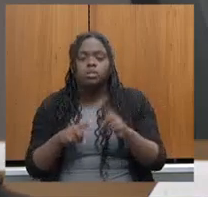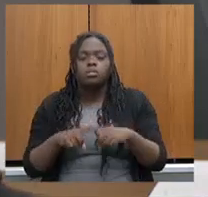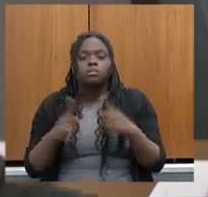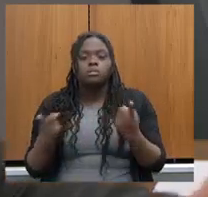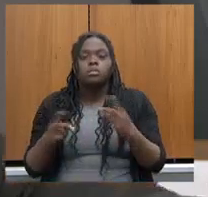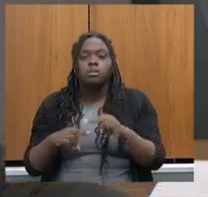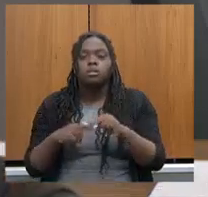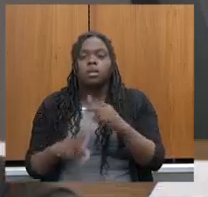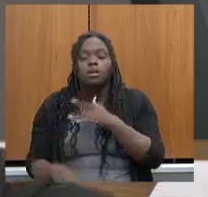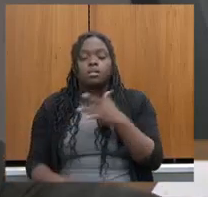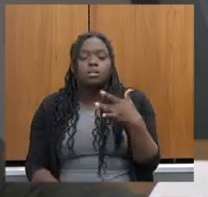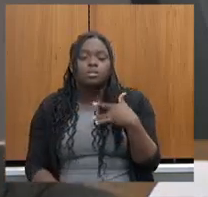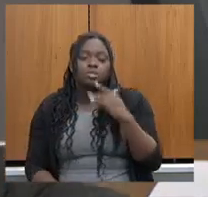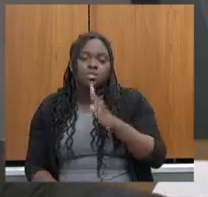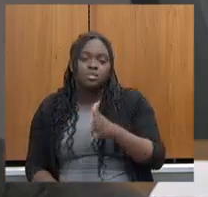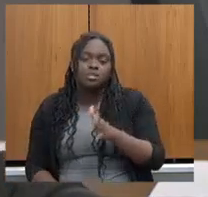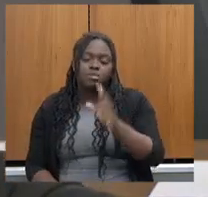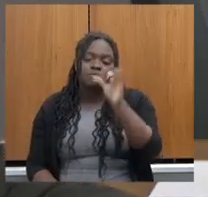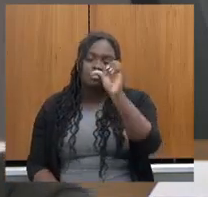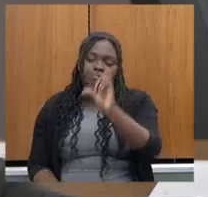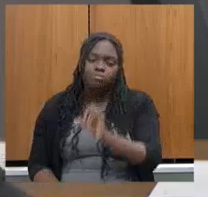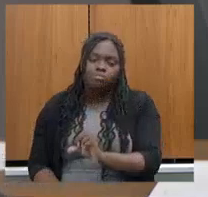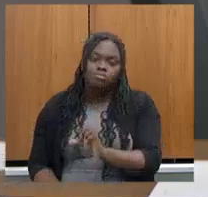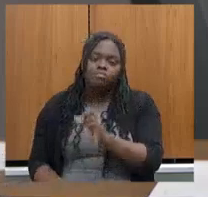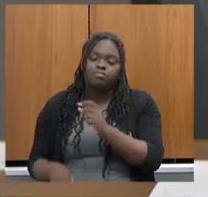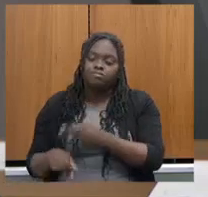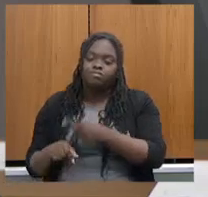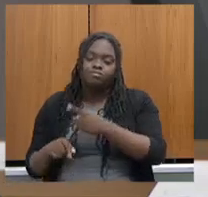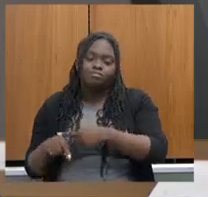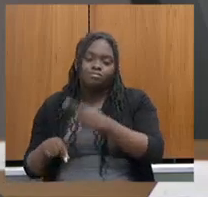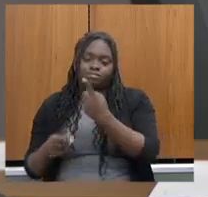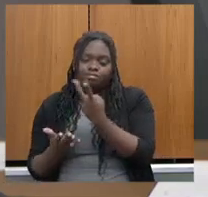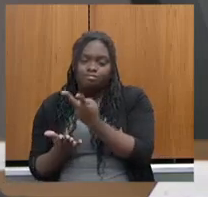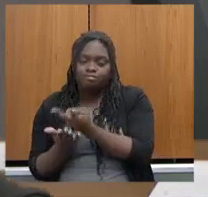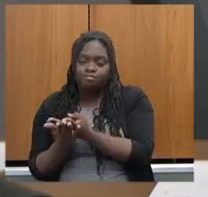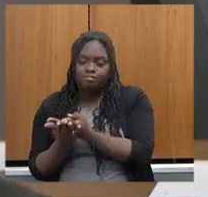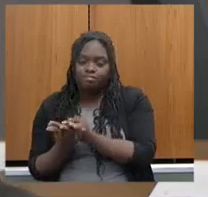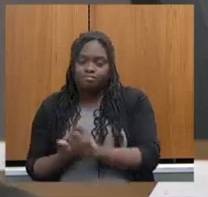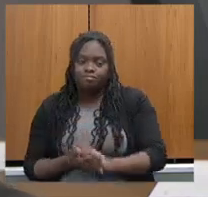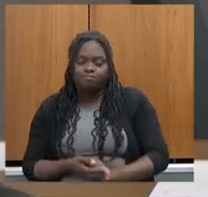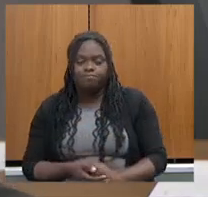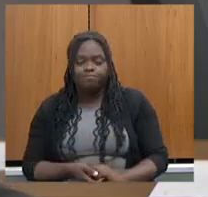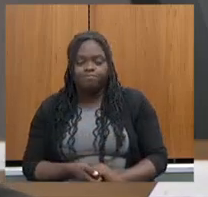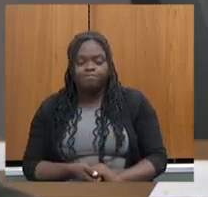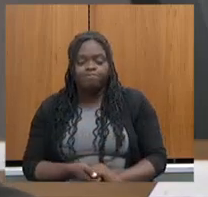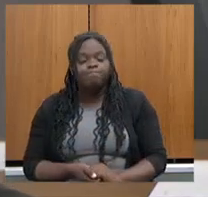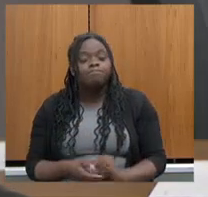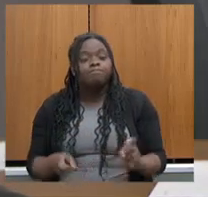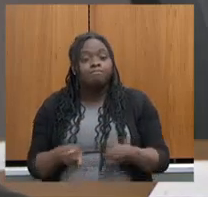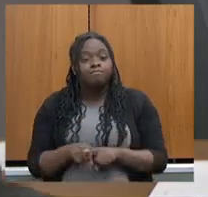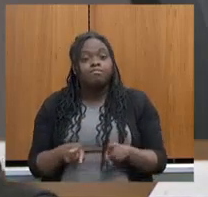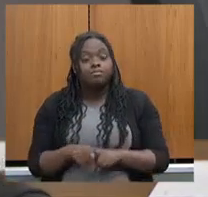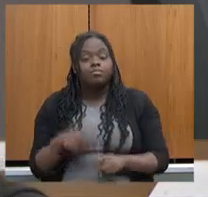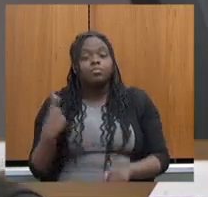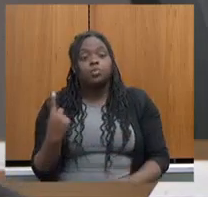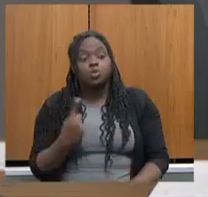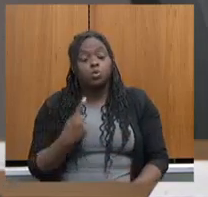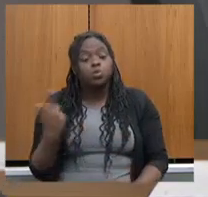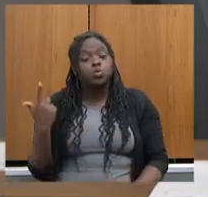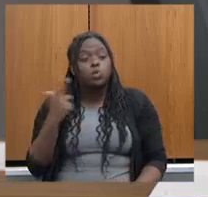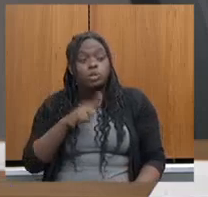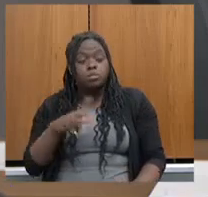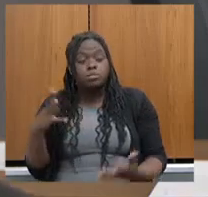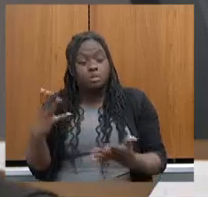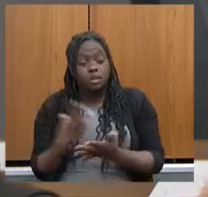de saúde que já estavam quando internadas efetivamente Nós salvamos